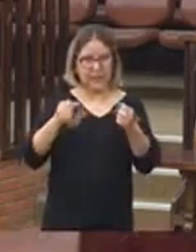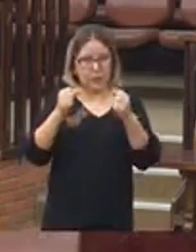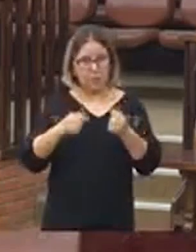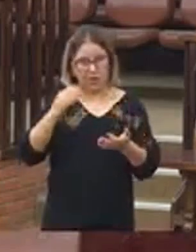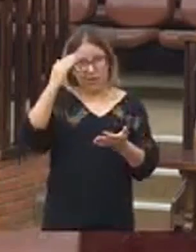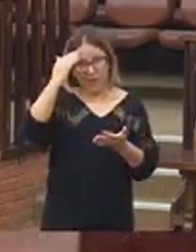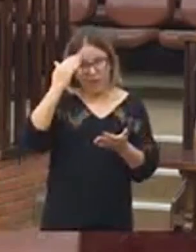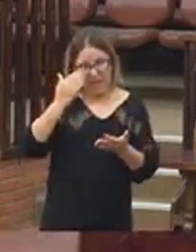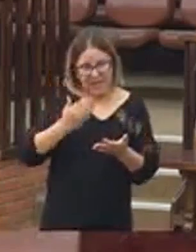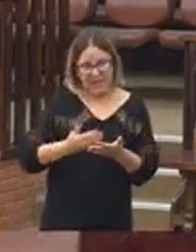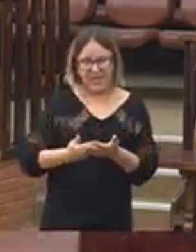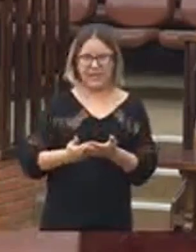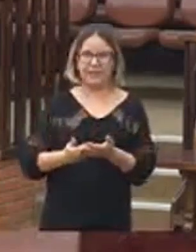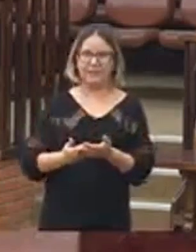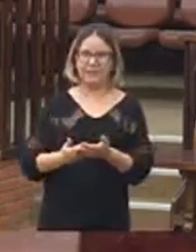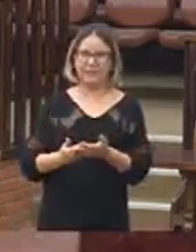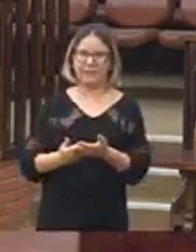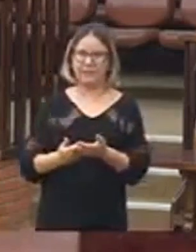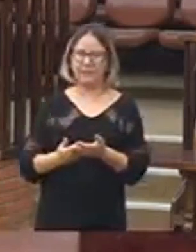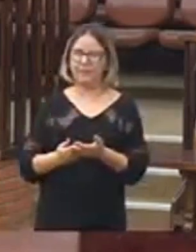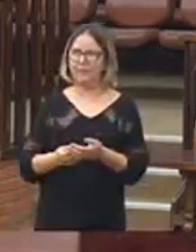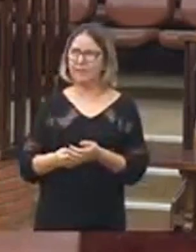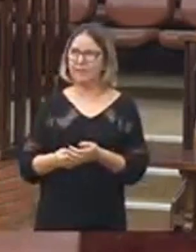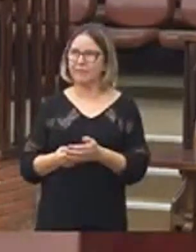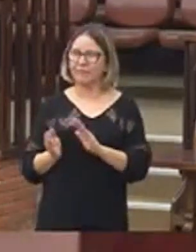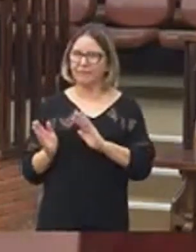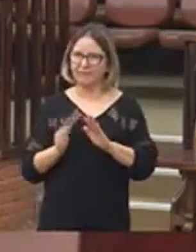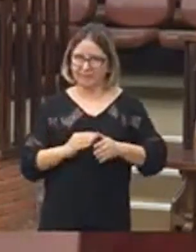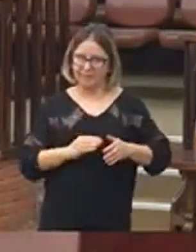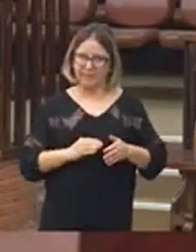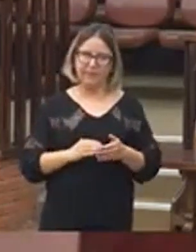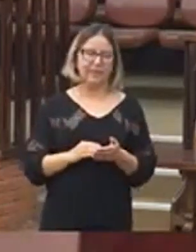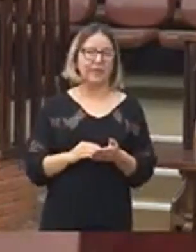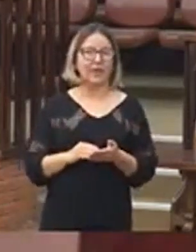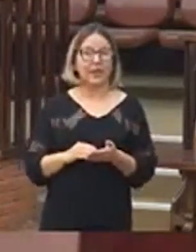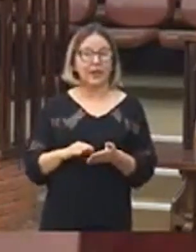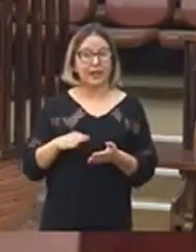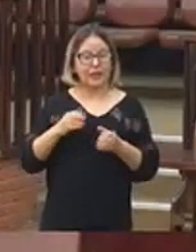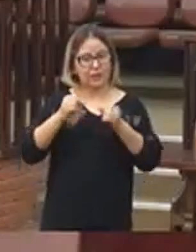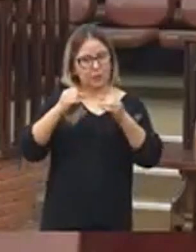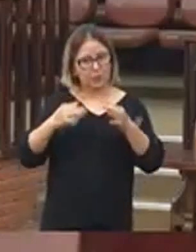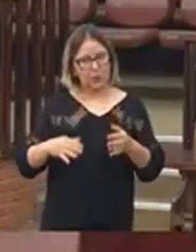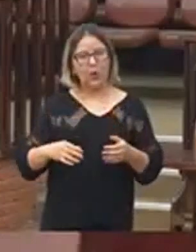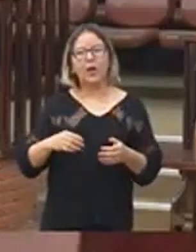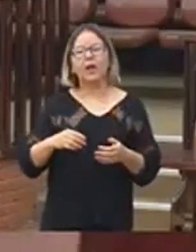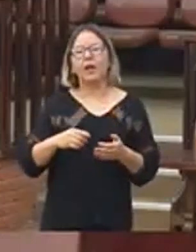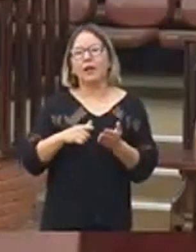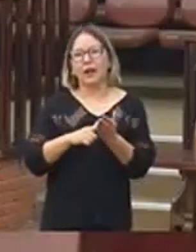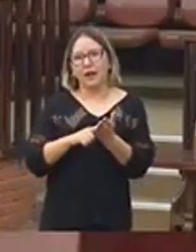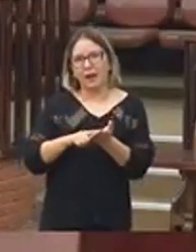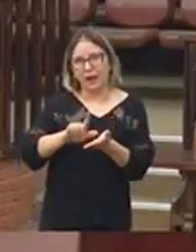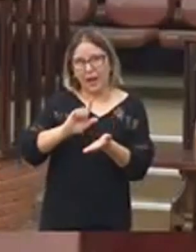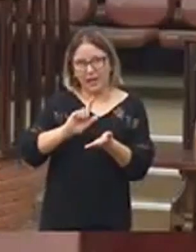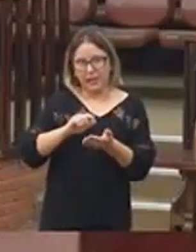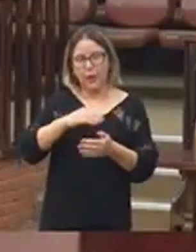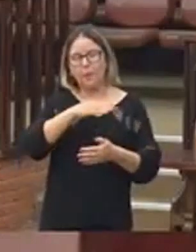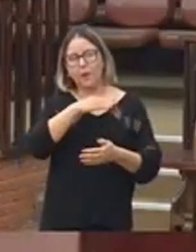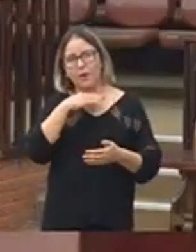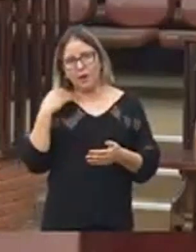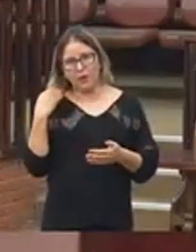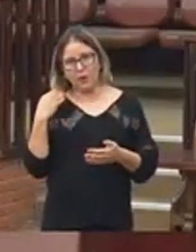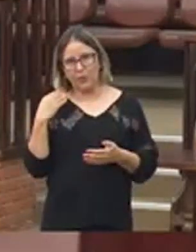está? Lázaro morreu, e por vossa causa me alegro de que